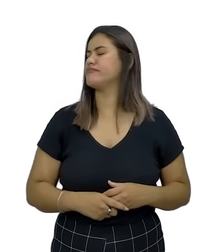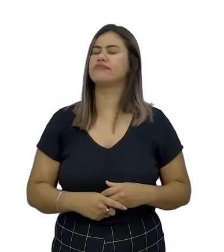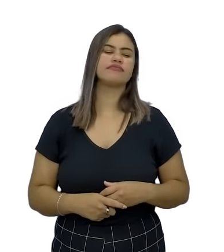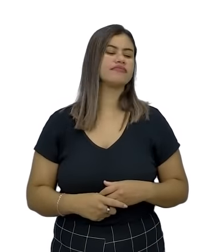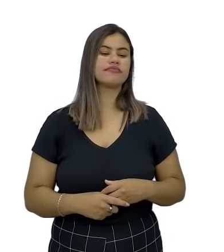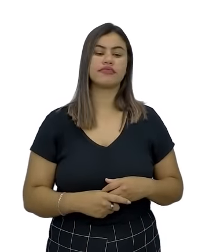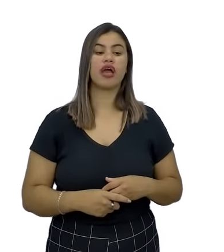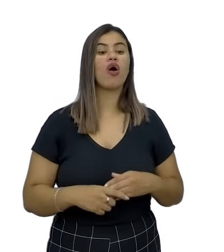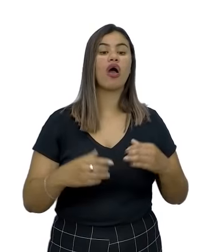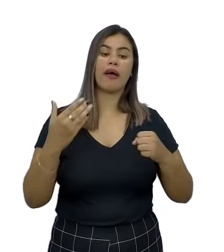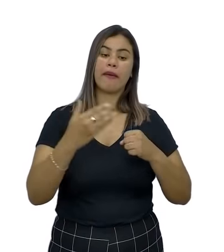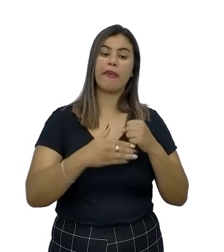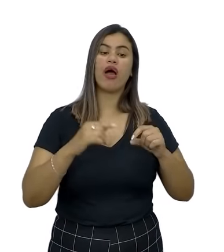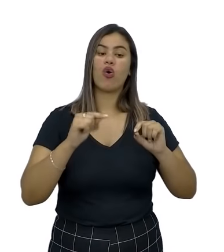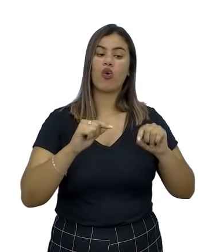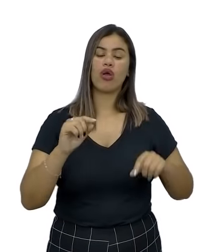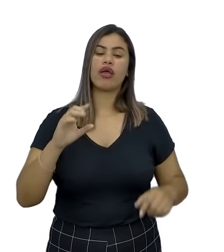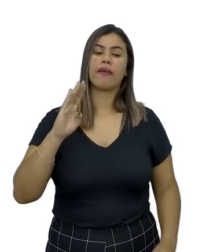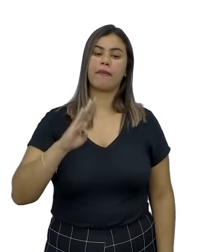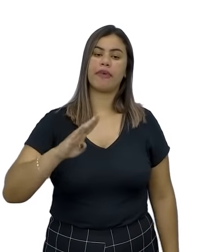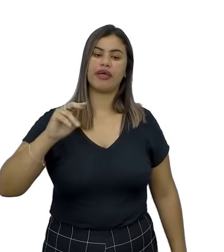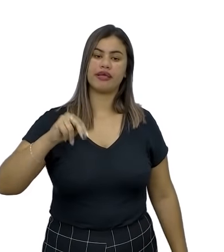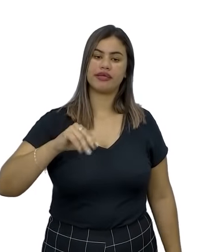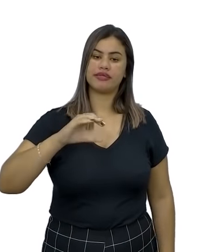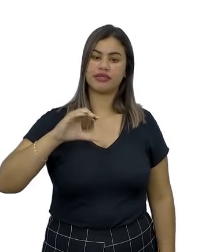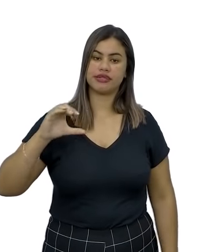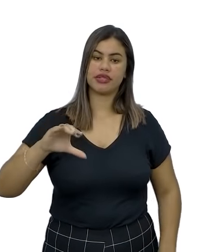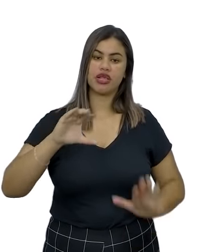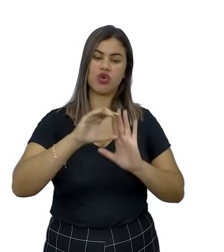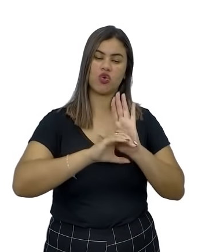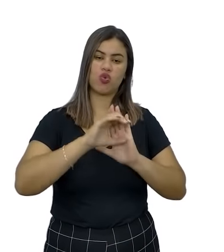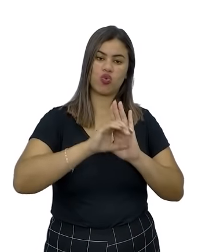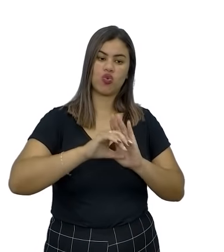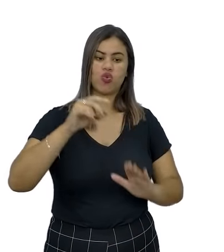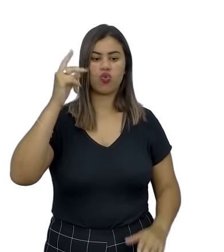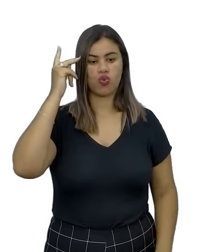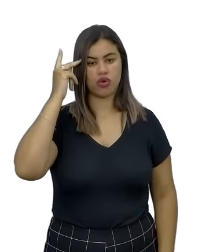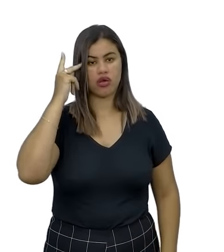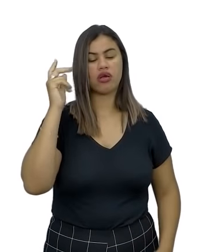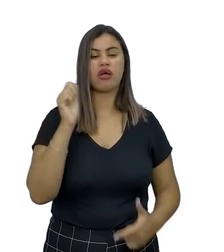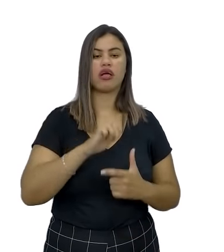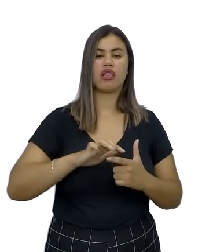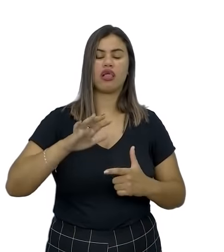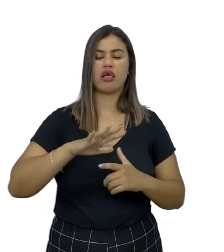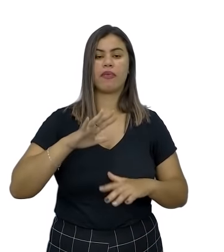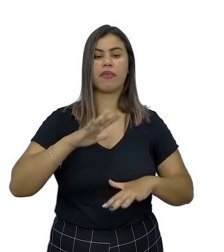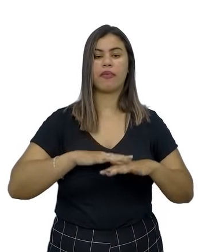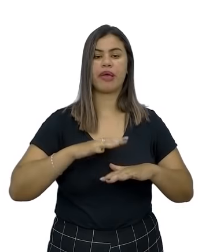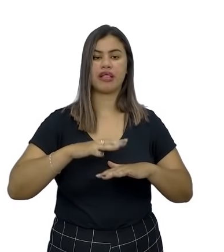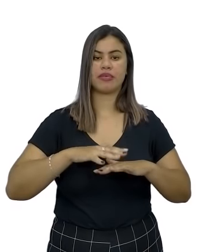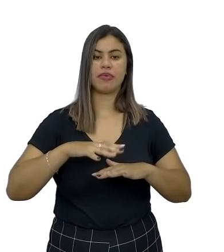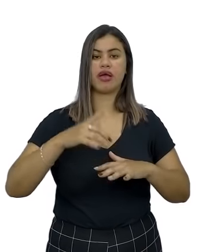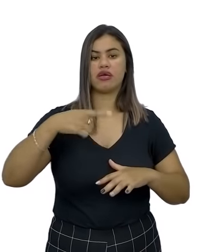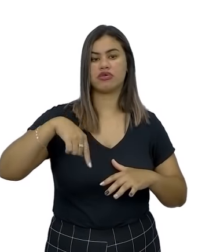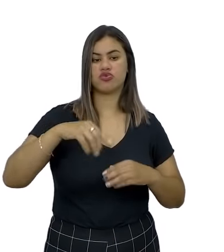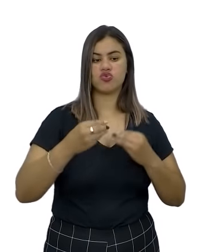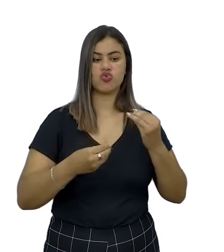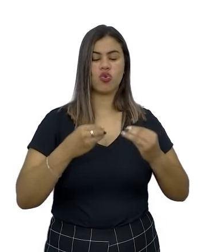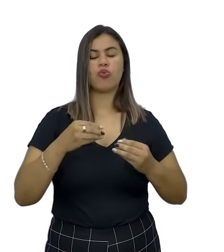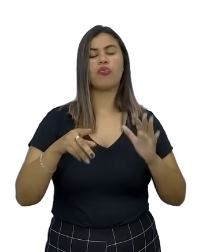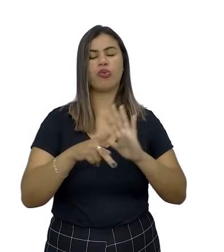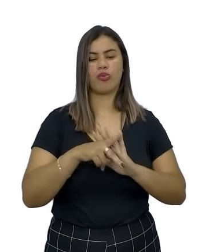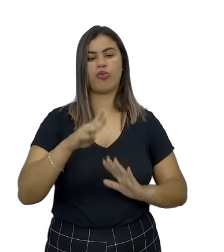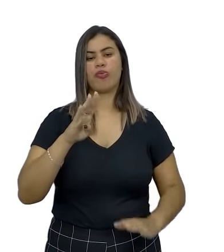pela BNCC, pelo Currículo Paulista, essa definição de letramento matemático, né? A gente trouxe da